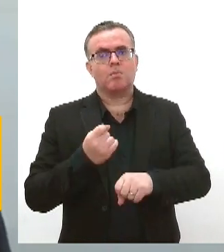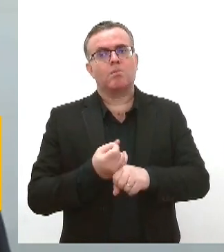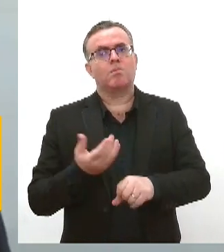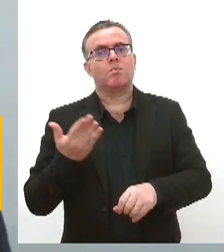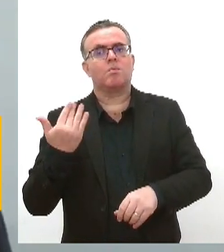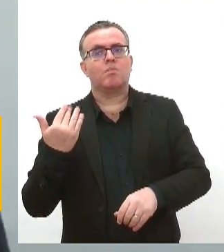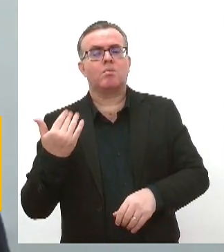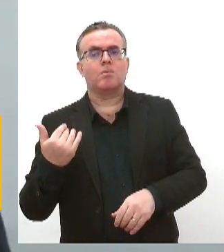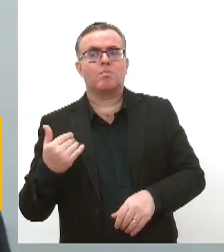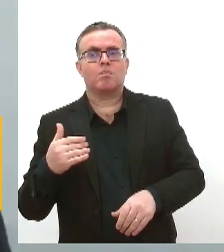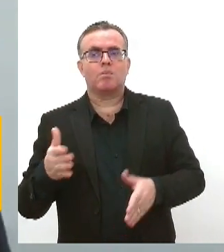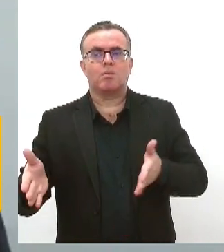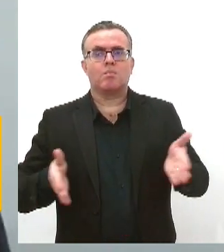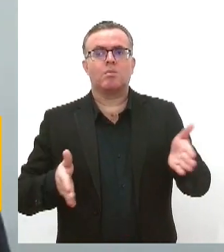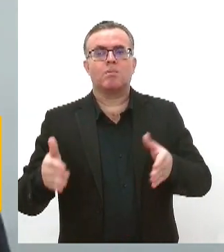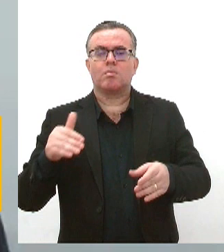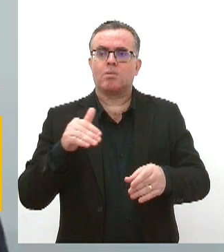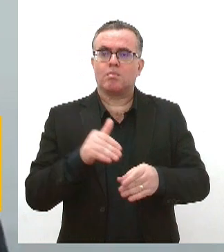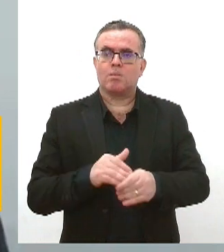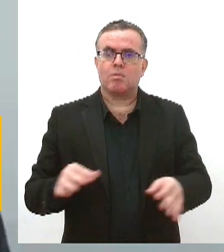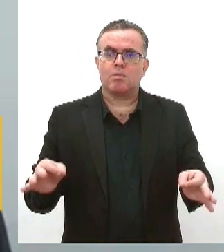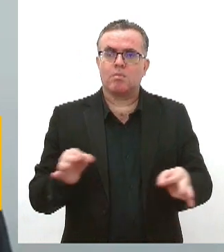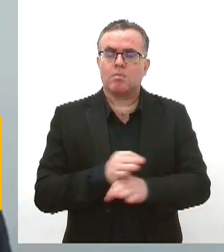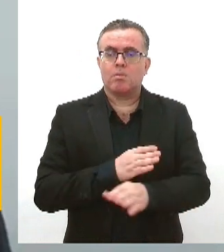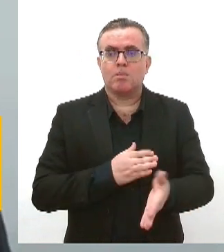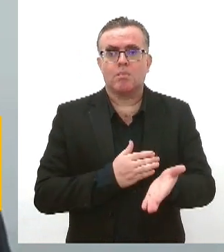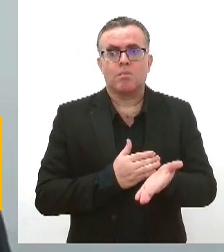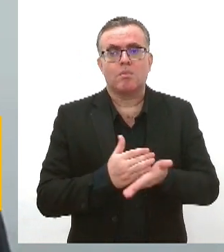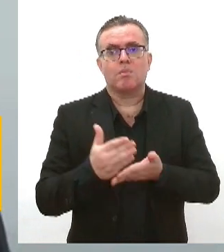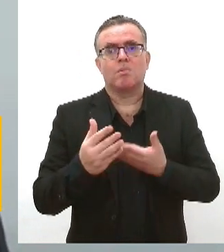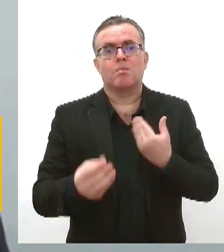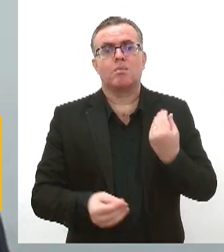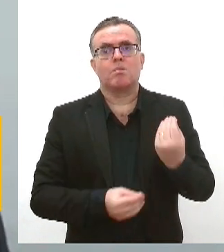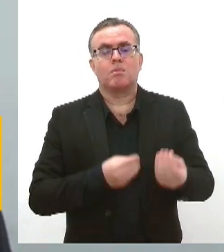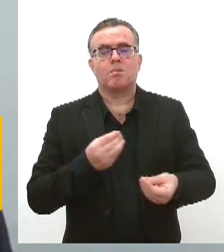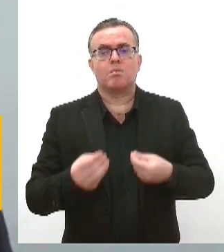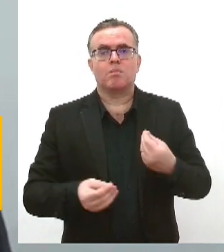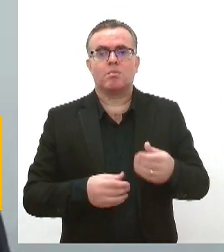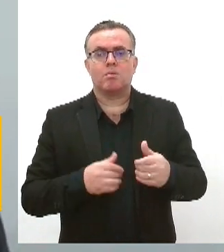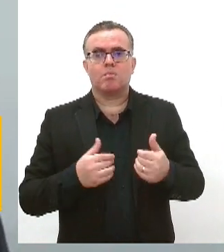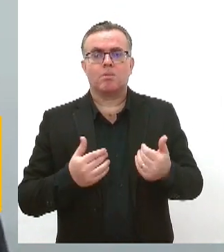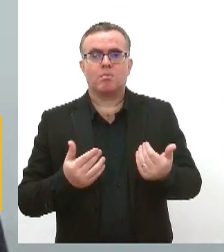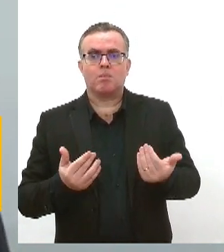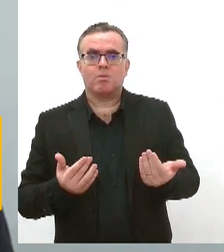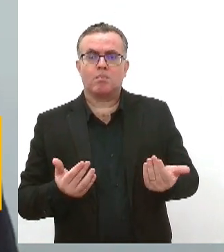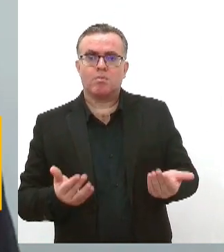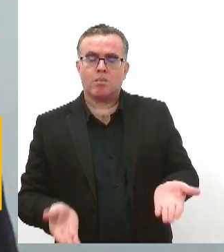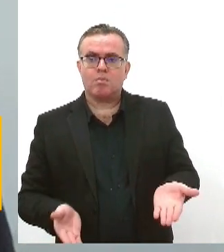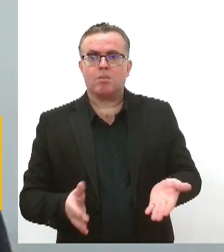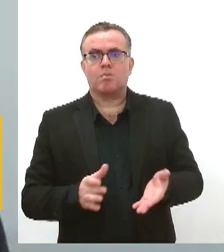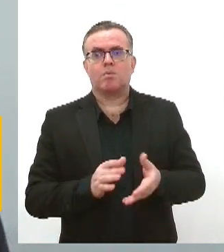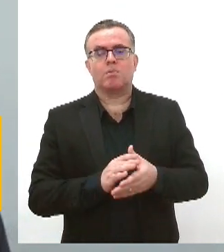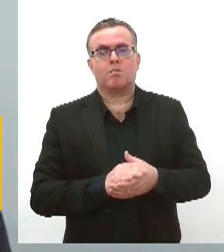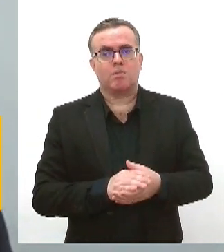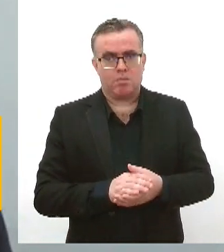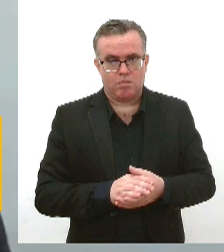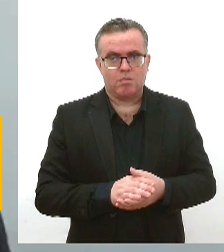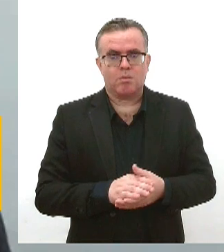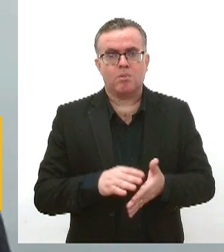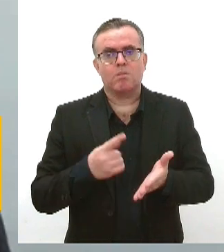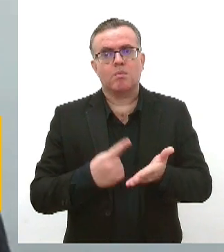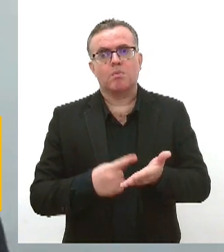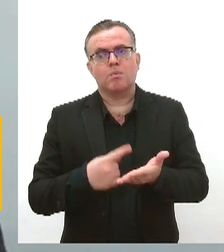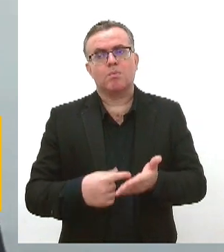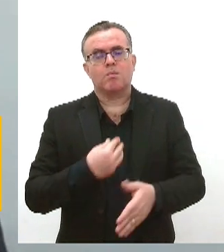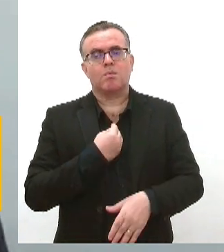começou a termos dificuldade na elaboração e na participação